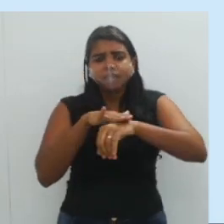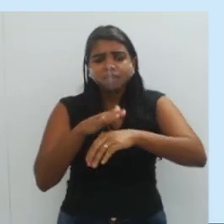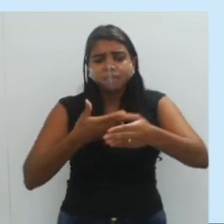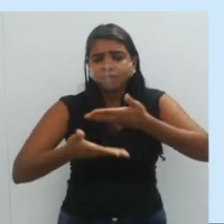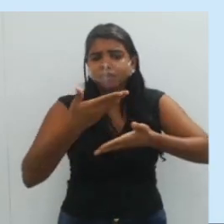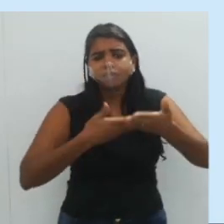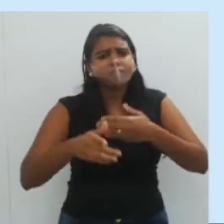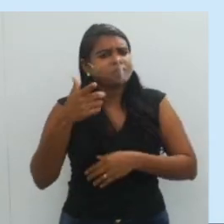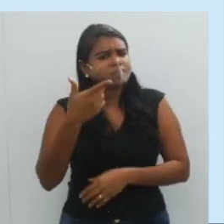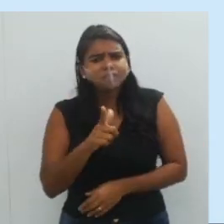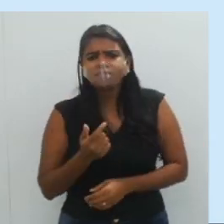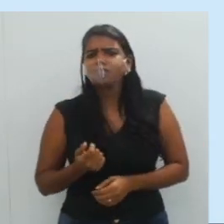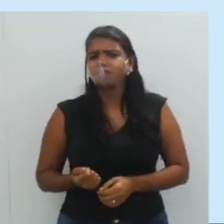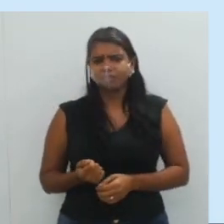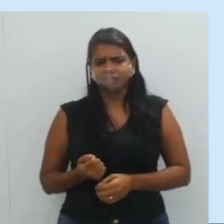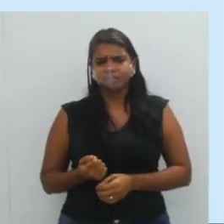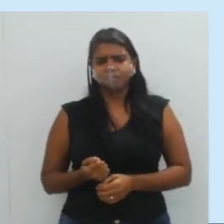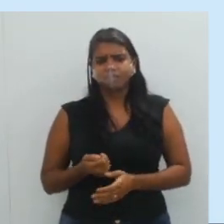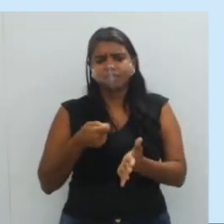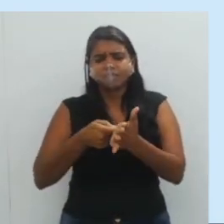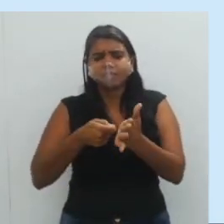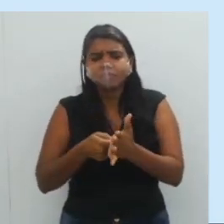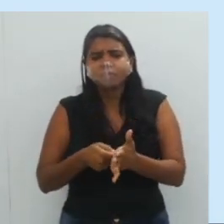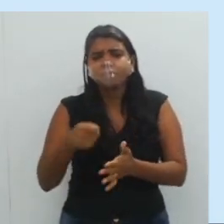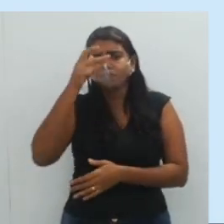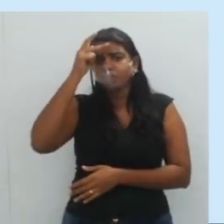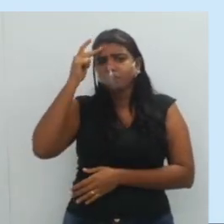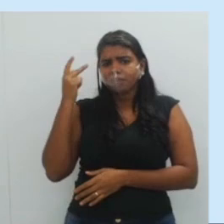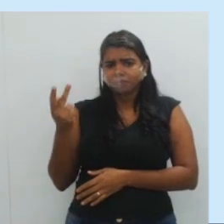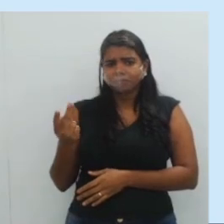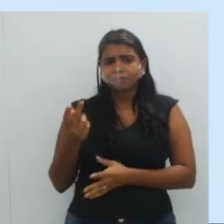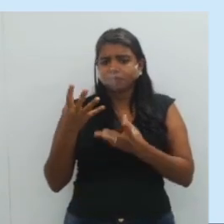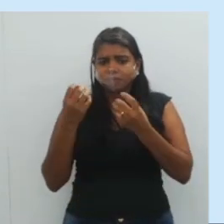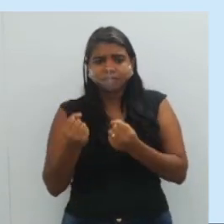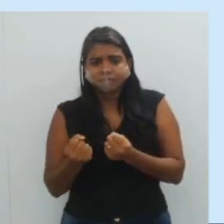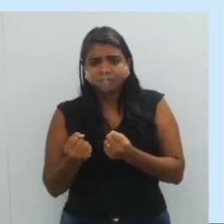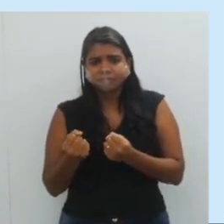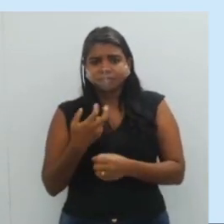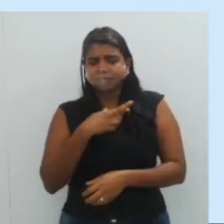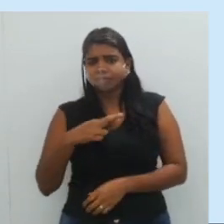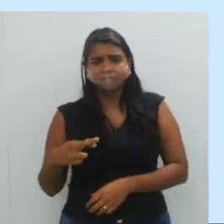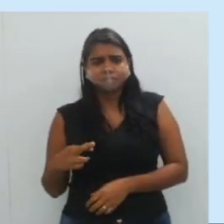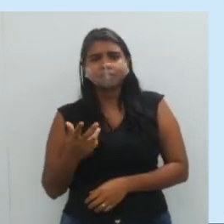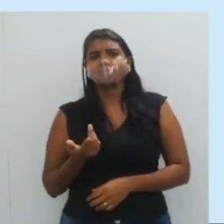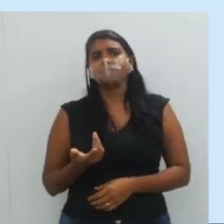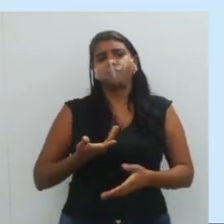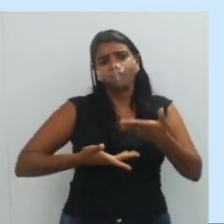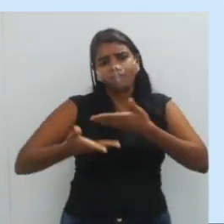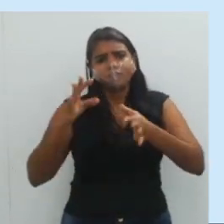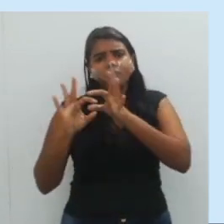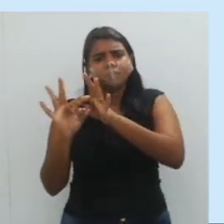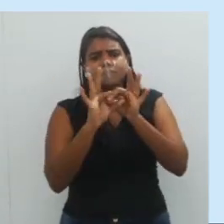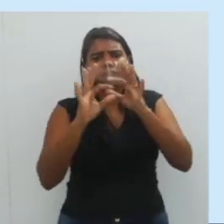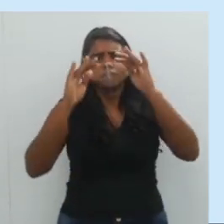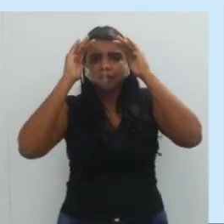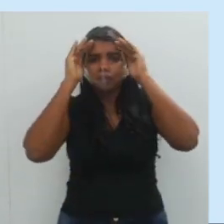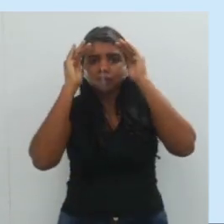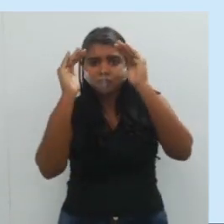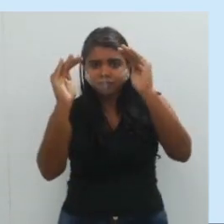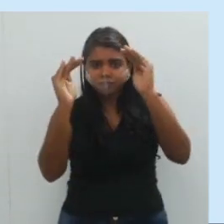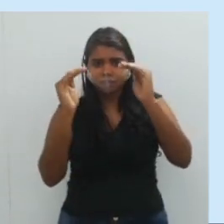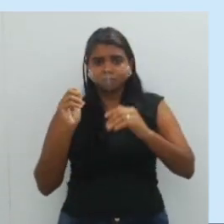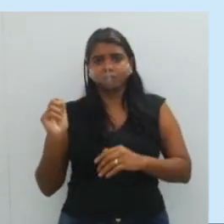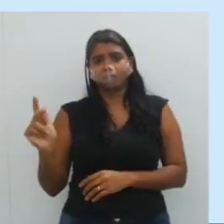nossa série não é proselitista. Então, justamente, vamos para aquela tecla, certo? Despertar o respeito,